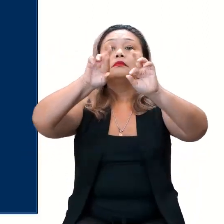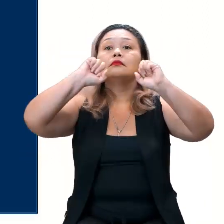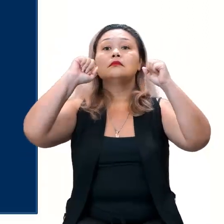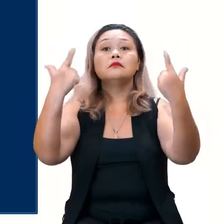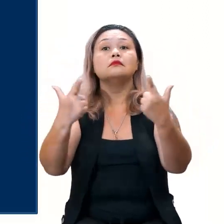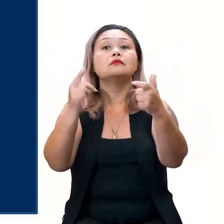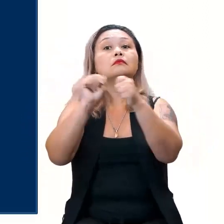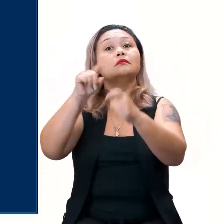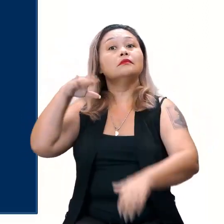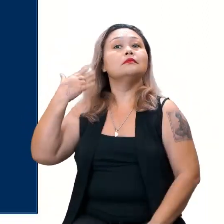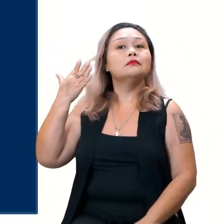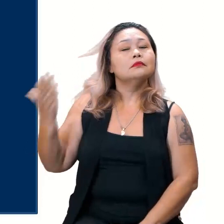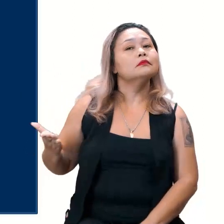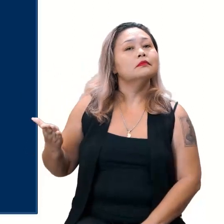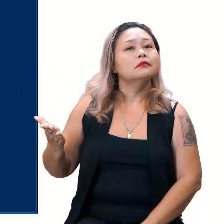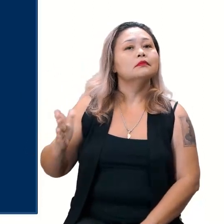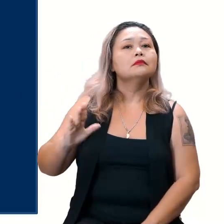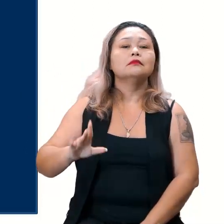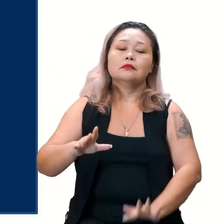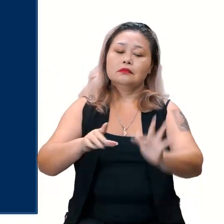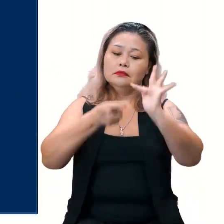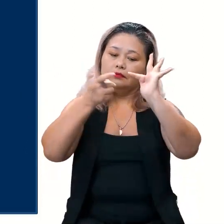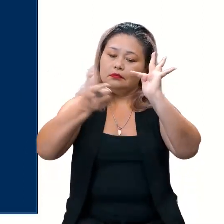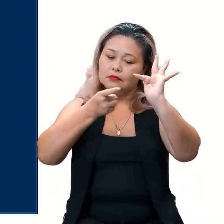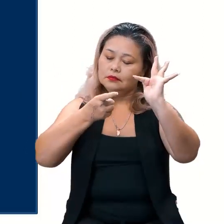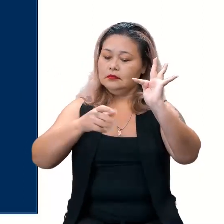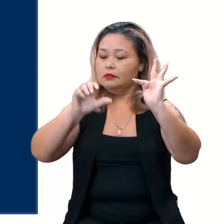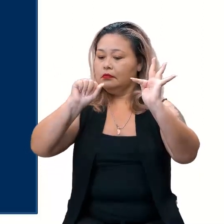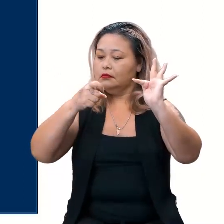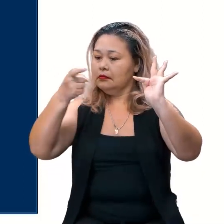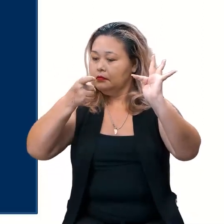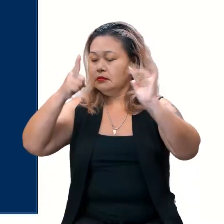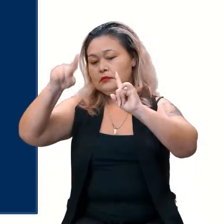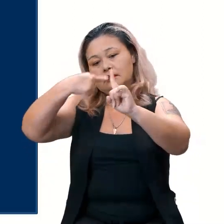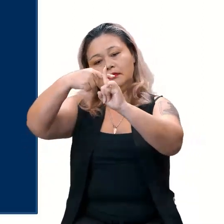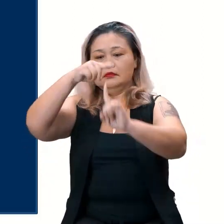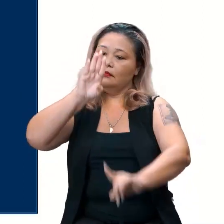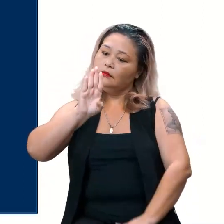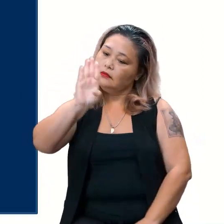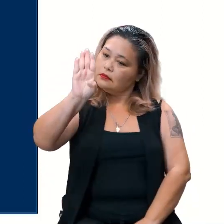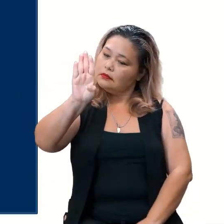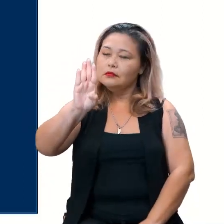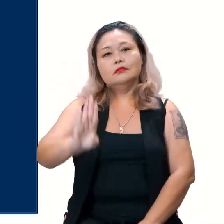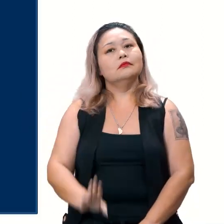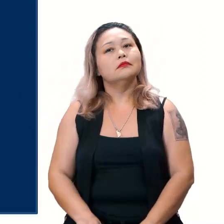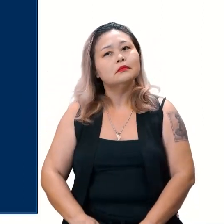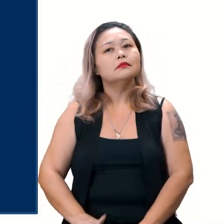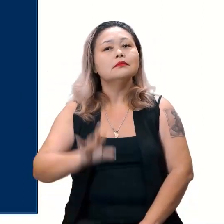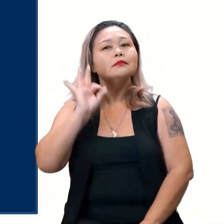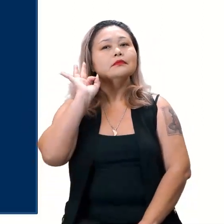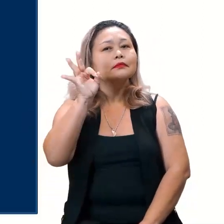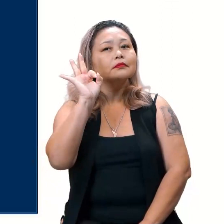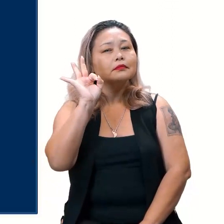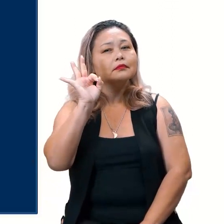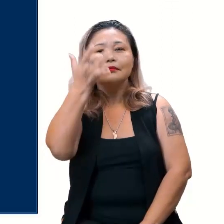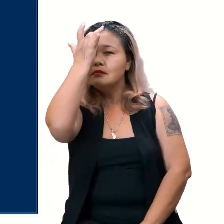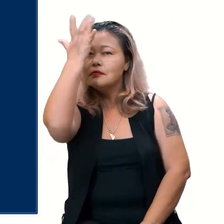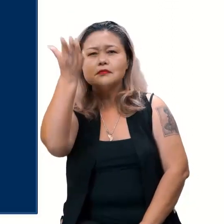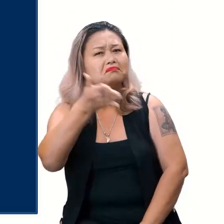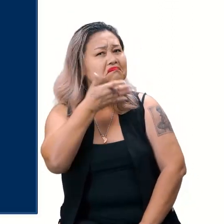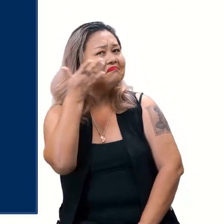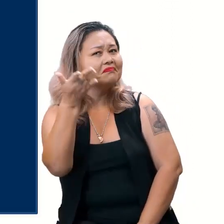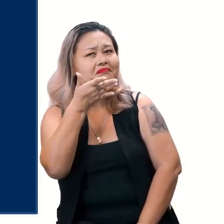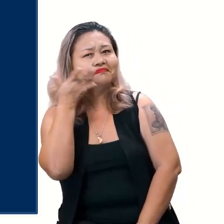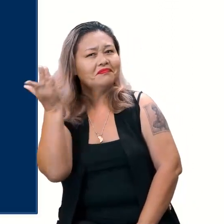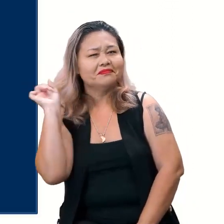é... f de x igual a x mais b. Isso mesmo. Fácil, fácil. Todo